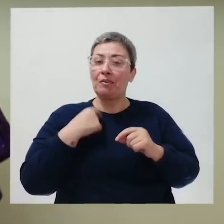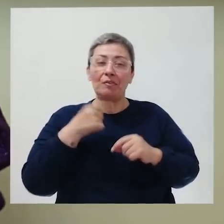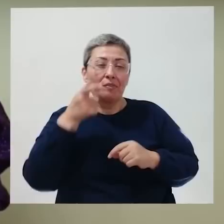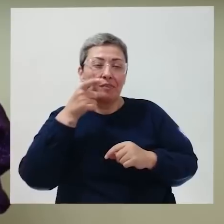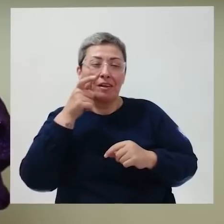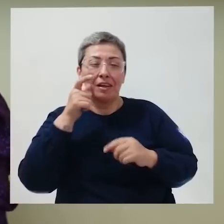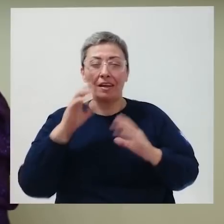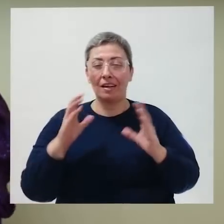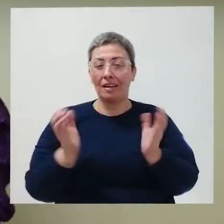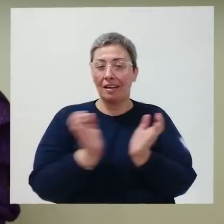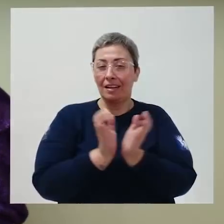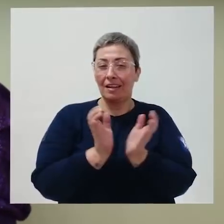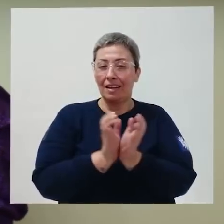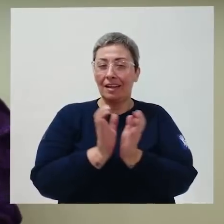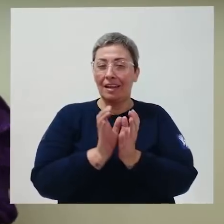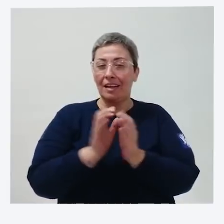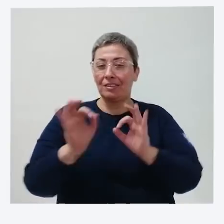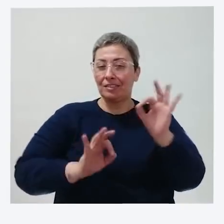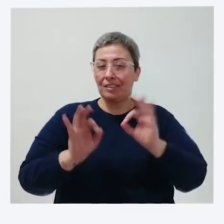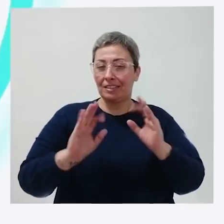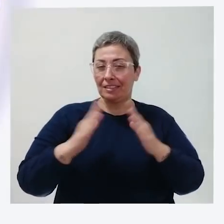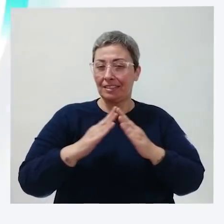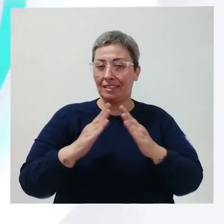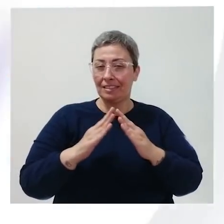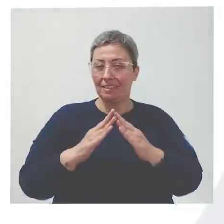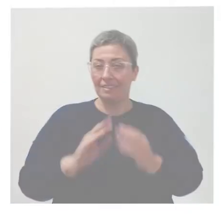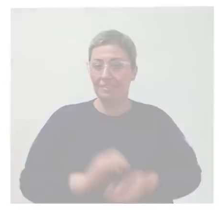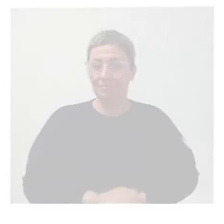o que a galerinha tá fazendo aí de casa.